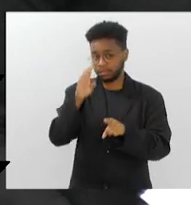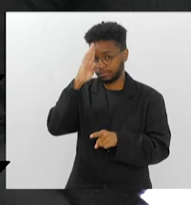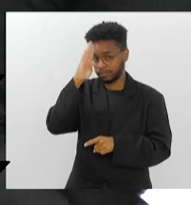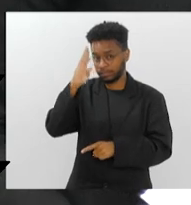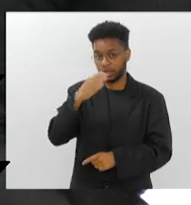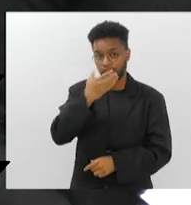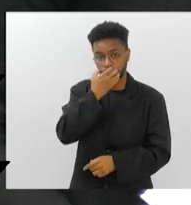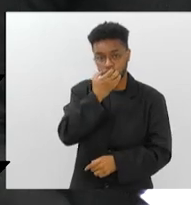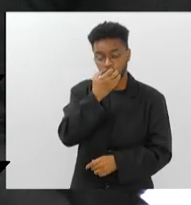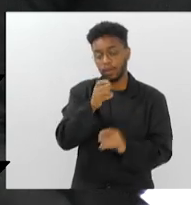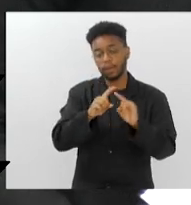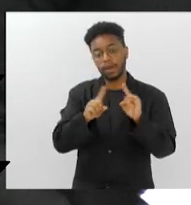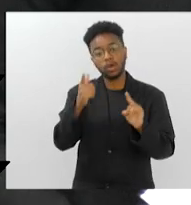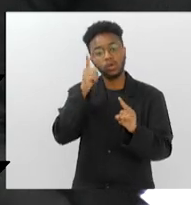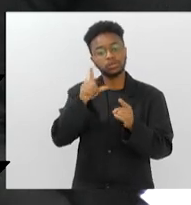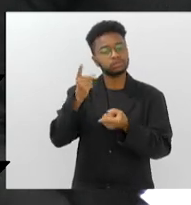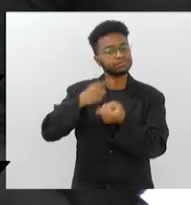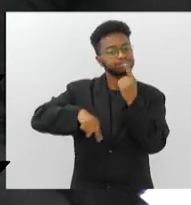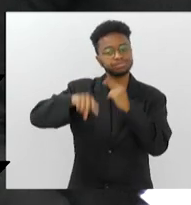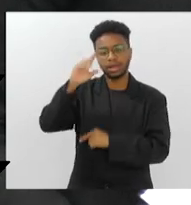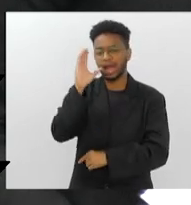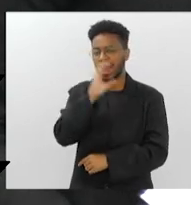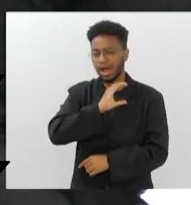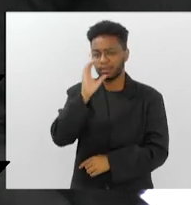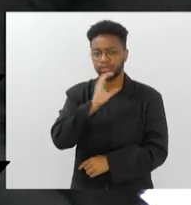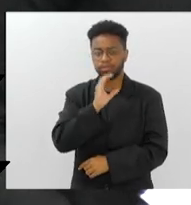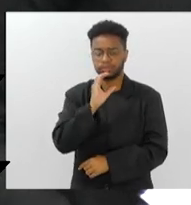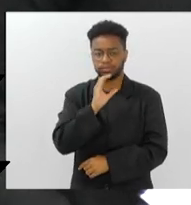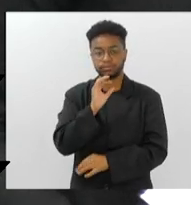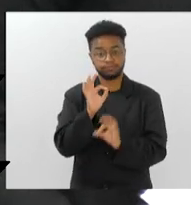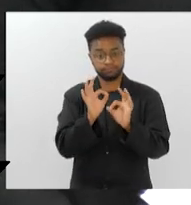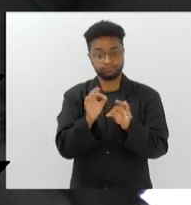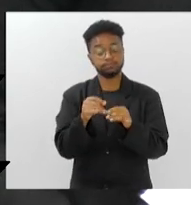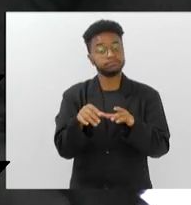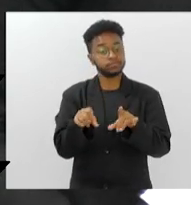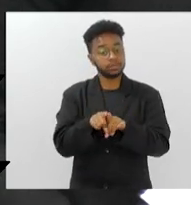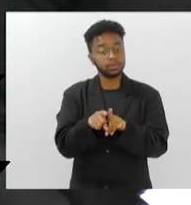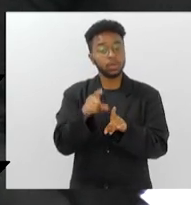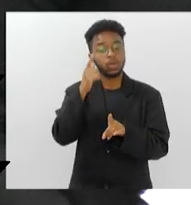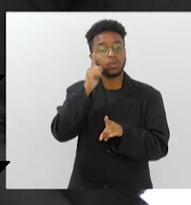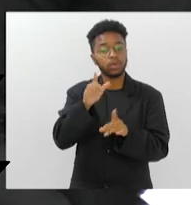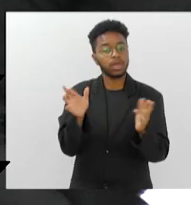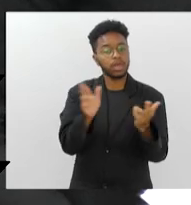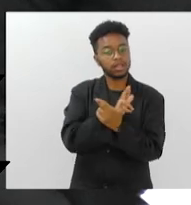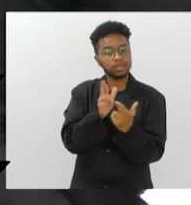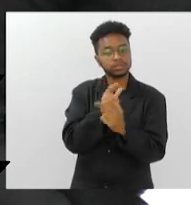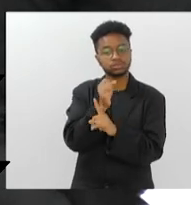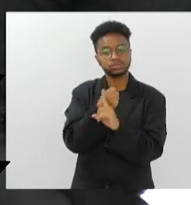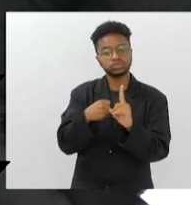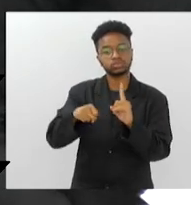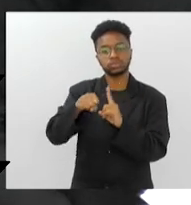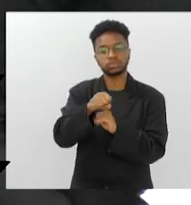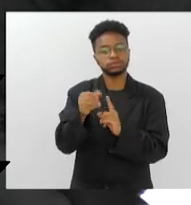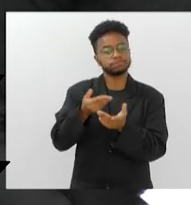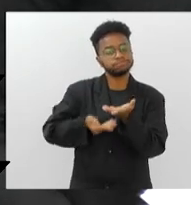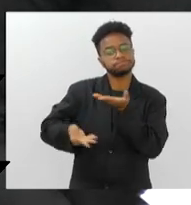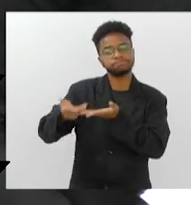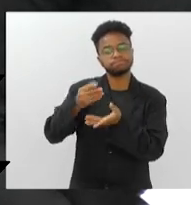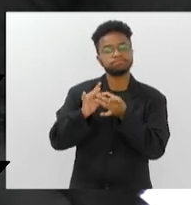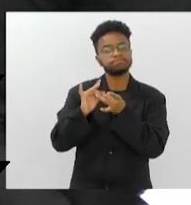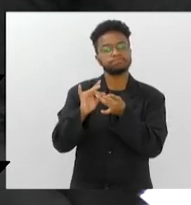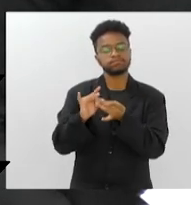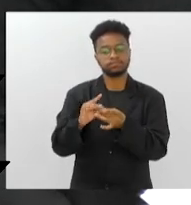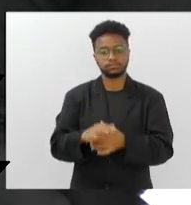eles conseguem evoluir de maneira muito rápida né e estabelecer uma relação com a sociedade muito mais fraterna muito mais